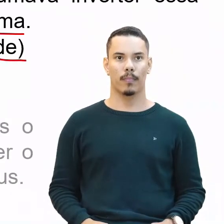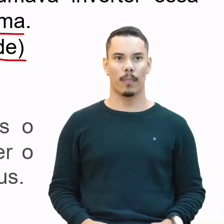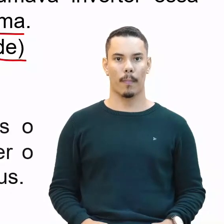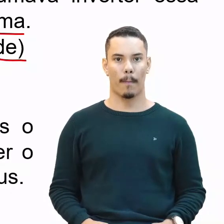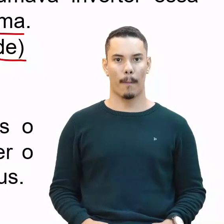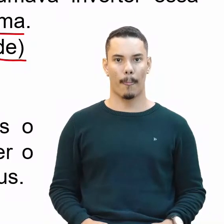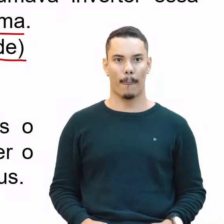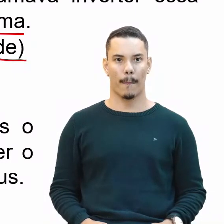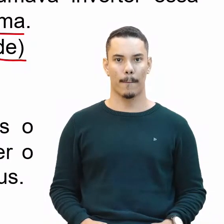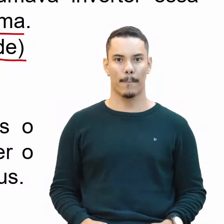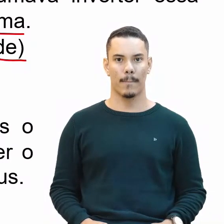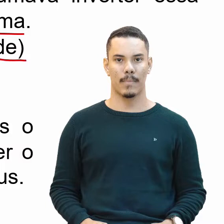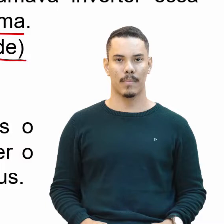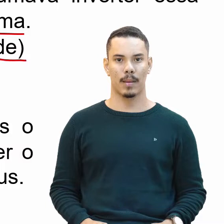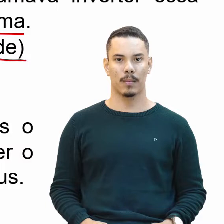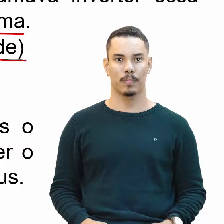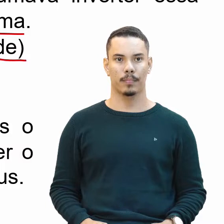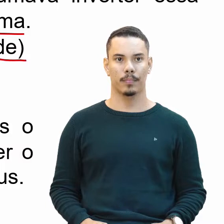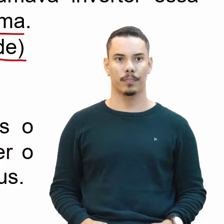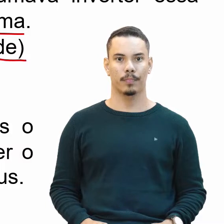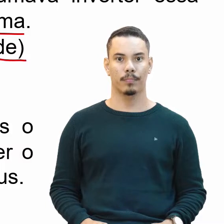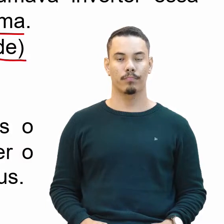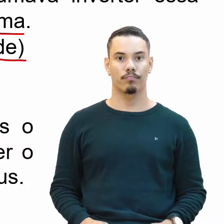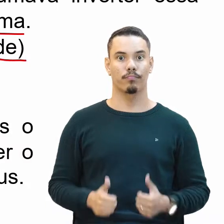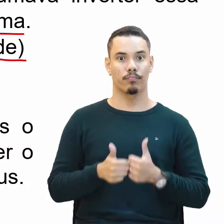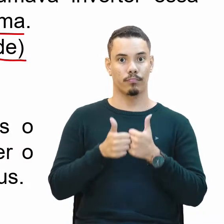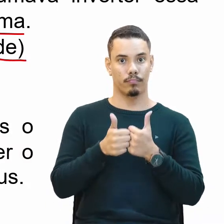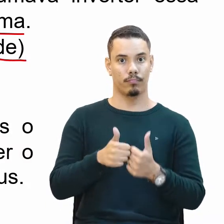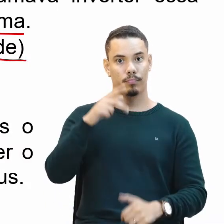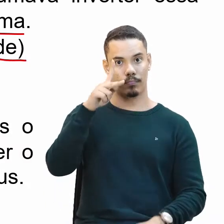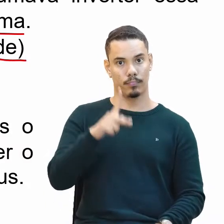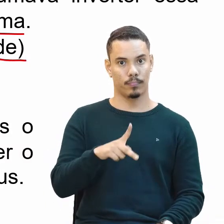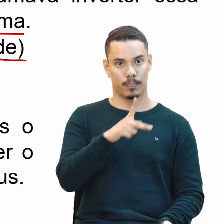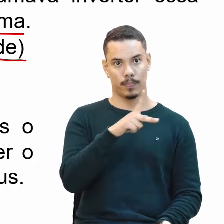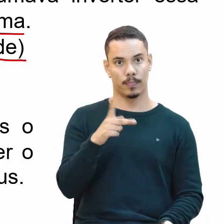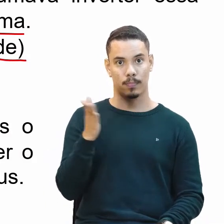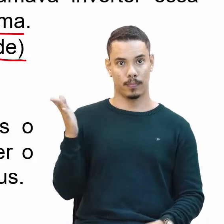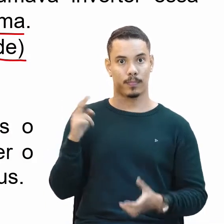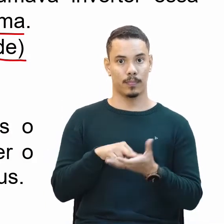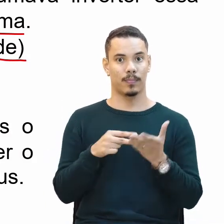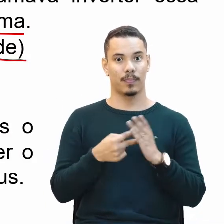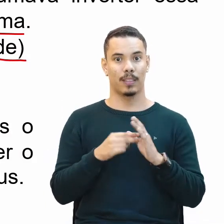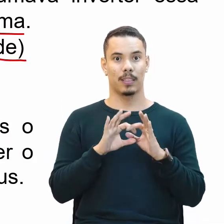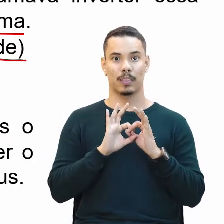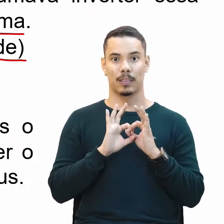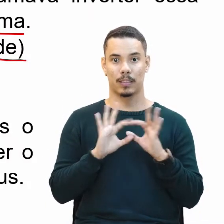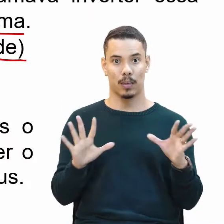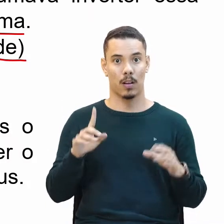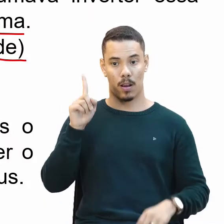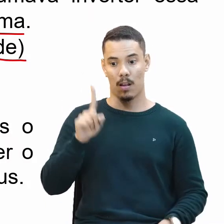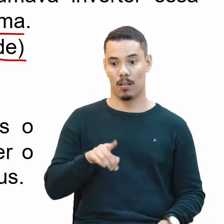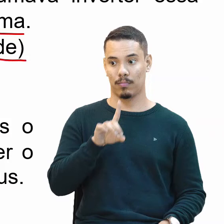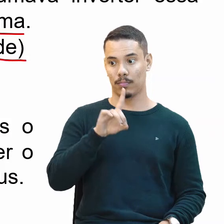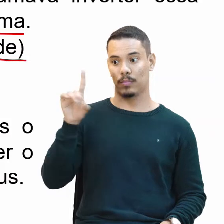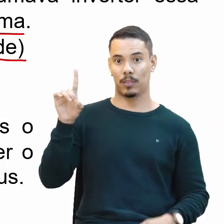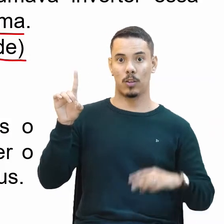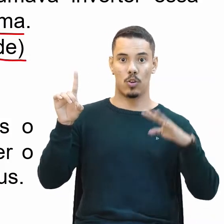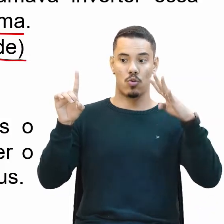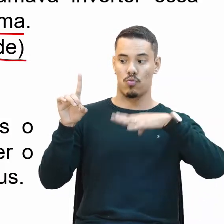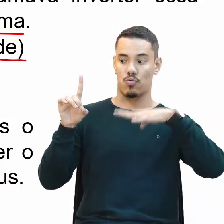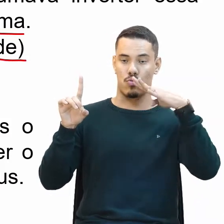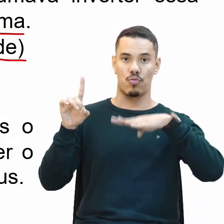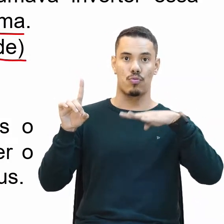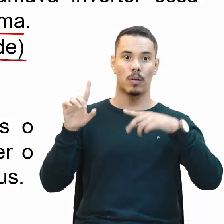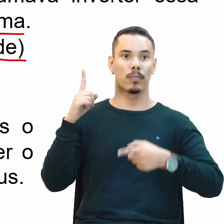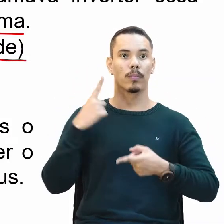só. Para Agostinho, ser livre é servir a Deus, pois